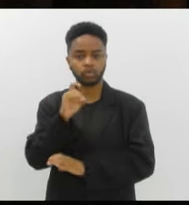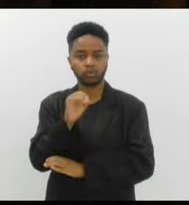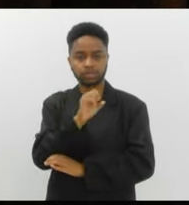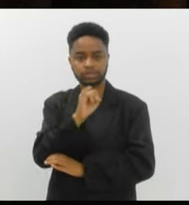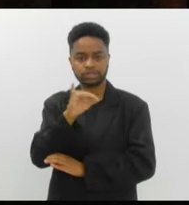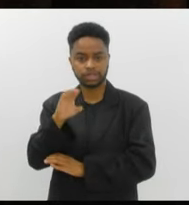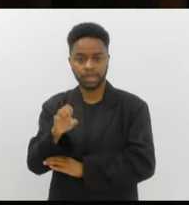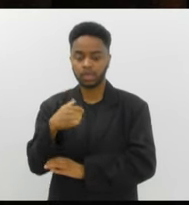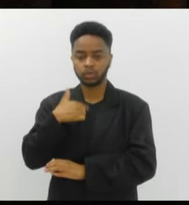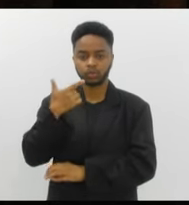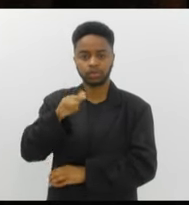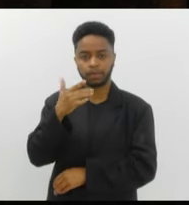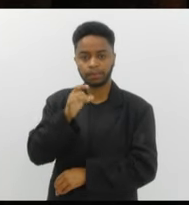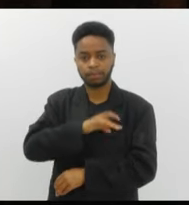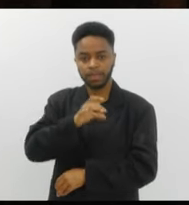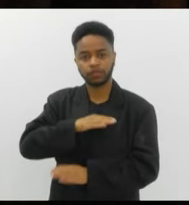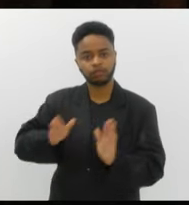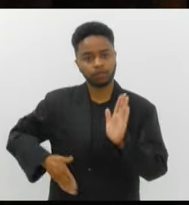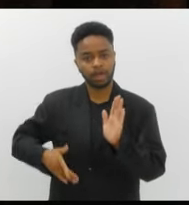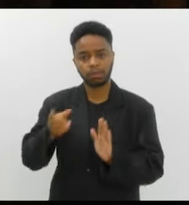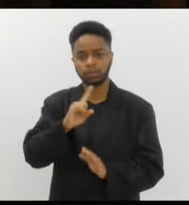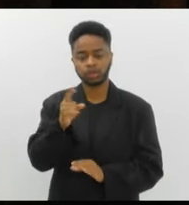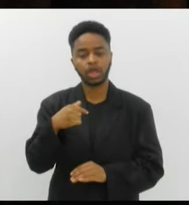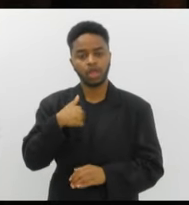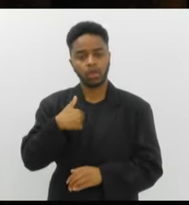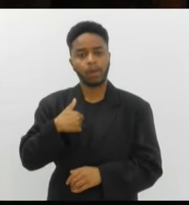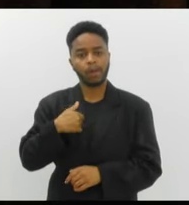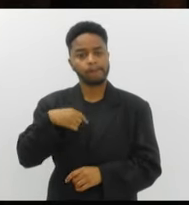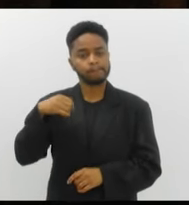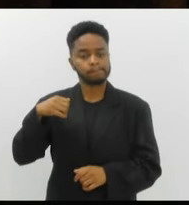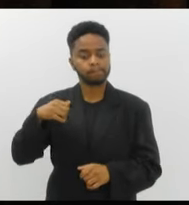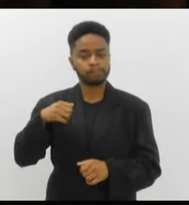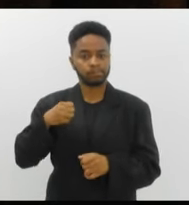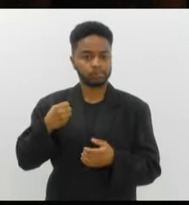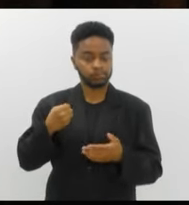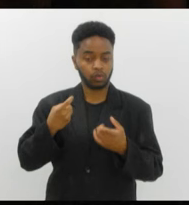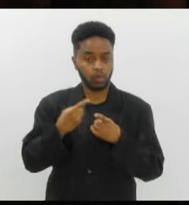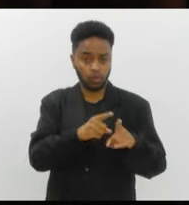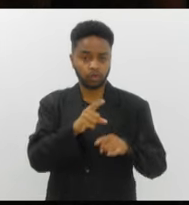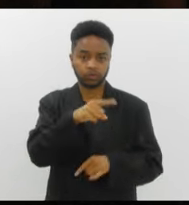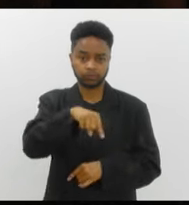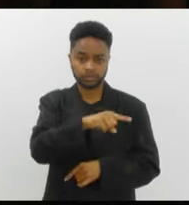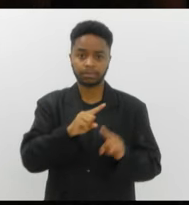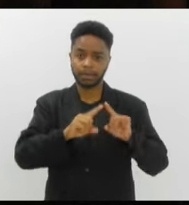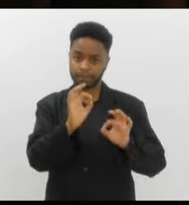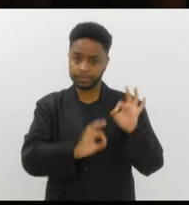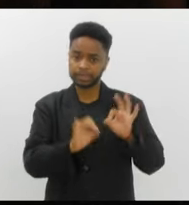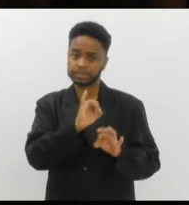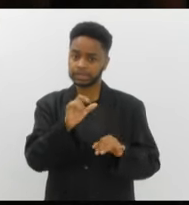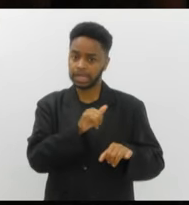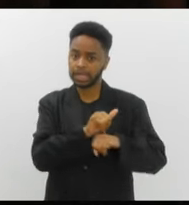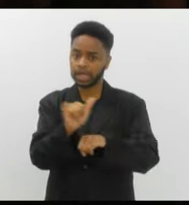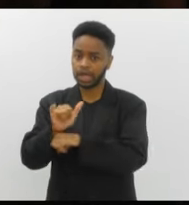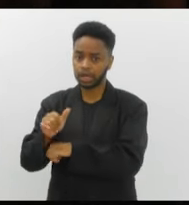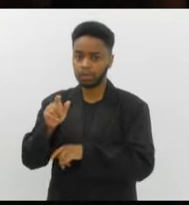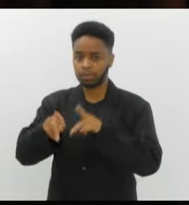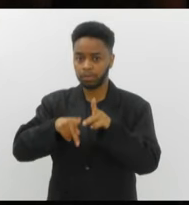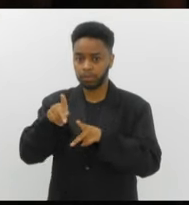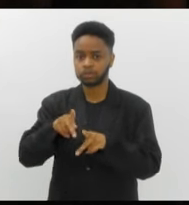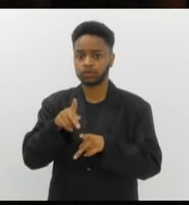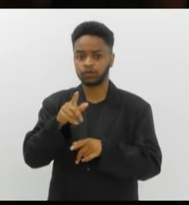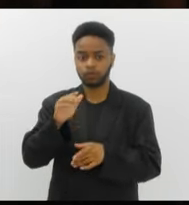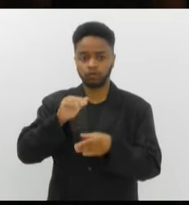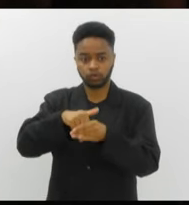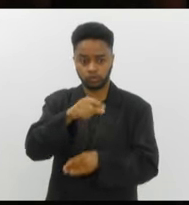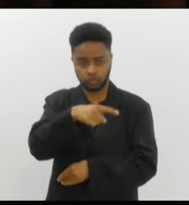tenho medo de vagabundo. Aqui é pau no lombo sem massagem, se prepara, que enquanto aqui estiver enganando a população que votou em Vossa Excelência, e